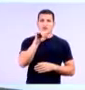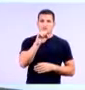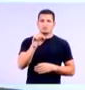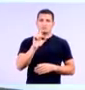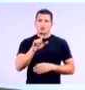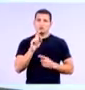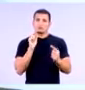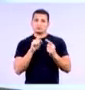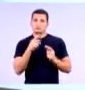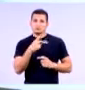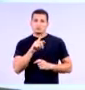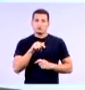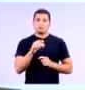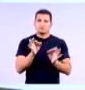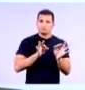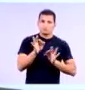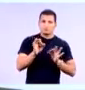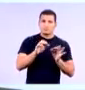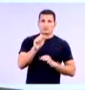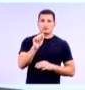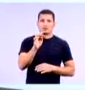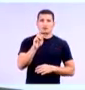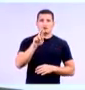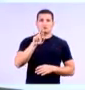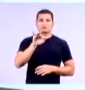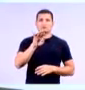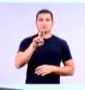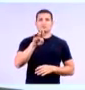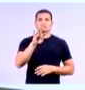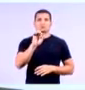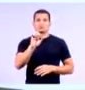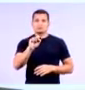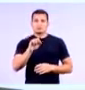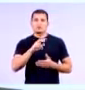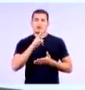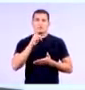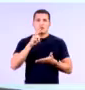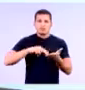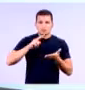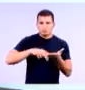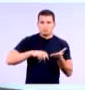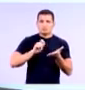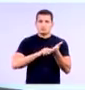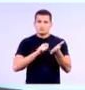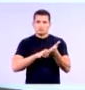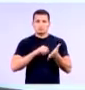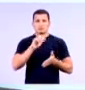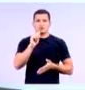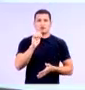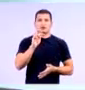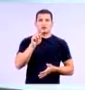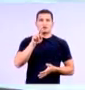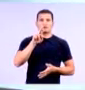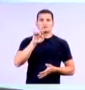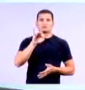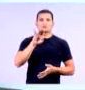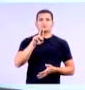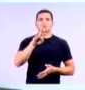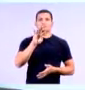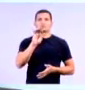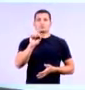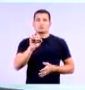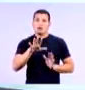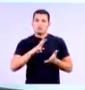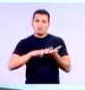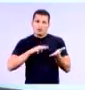os atributos, né? Dar o acesso de leitura e dar o acesso de escrita nos atributos. Os métodos normais,